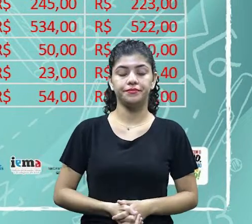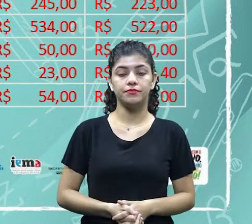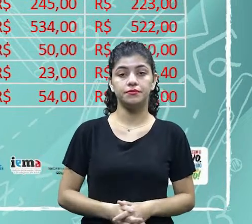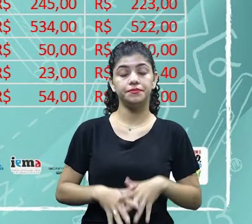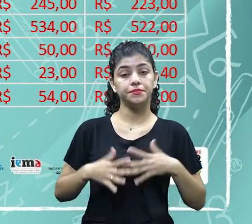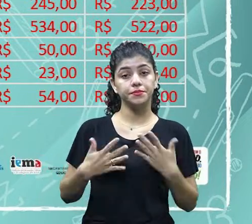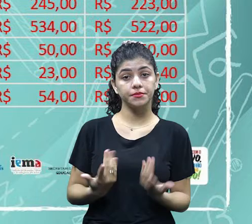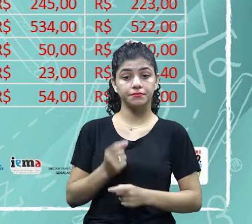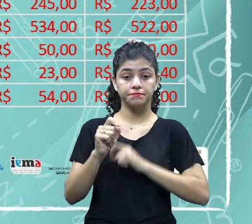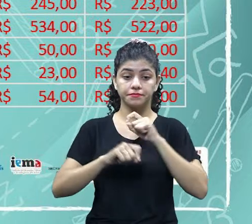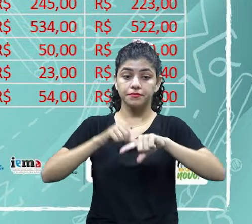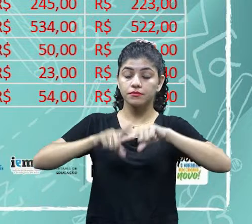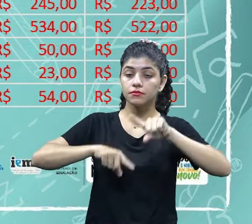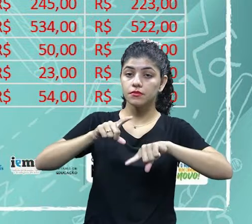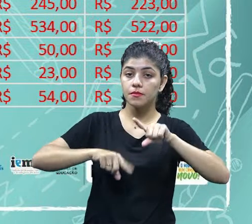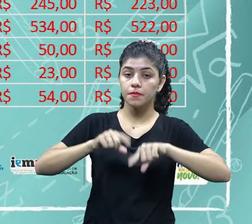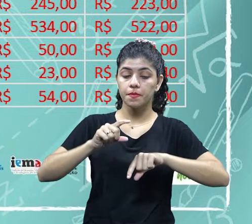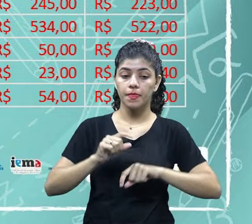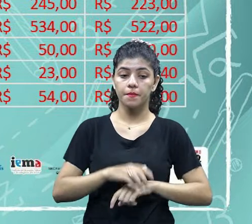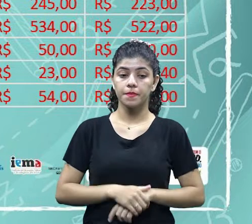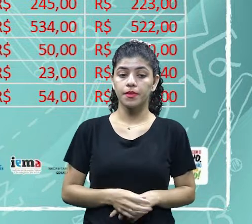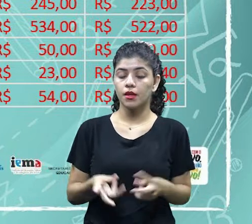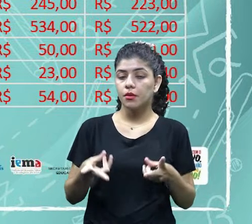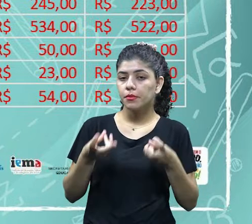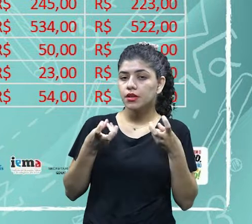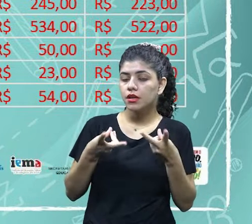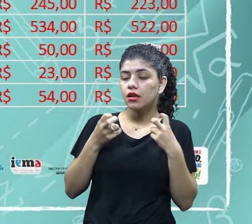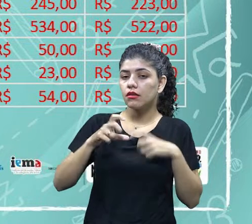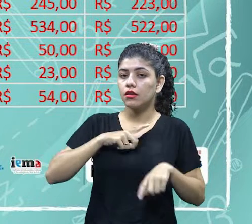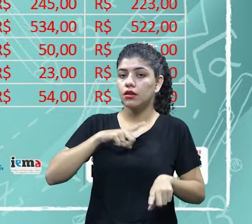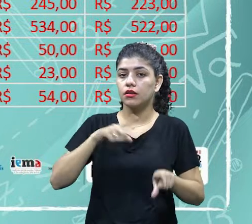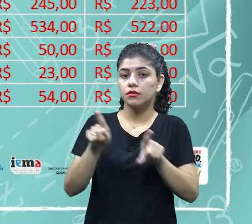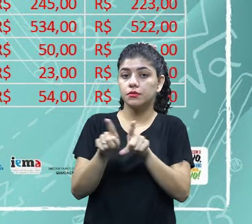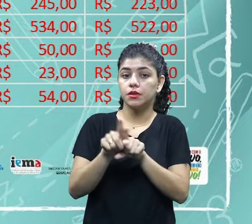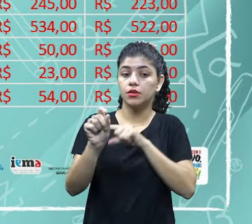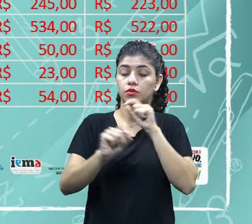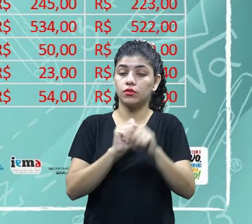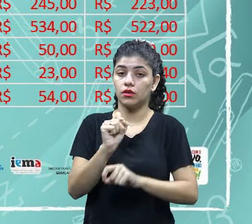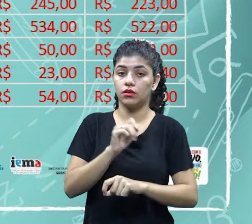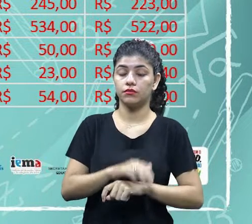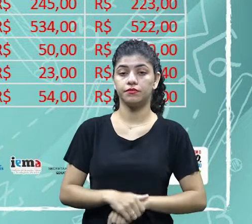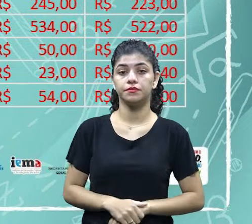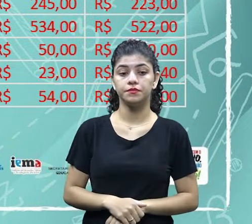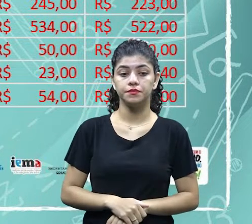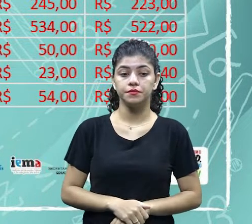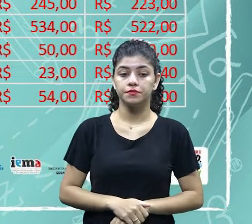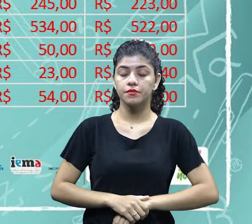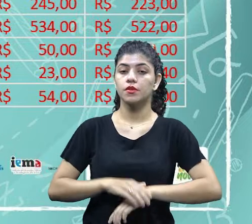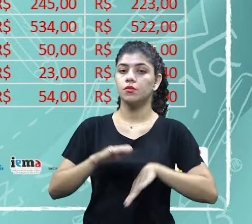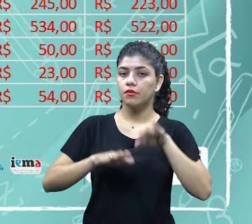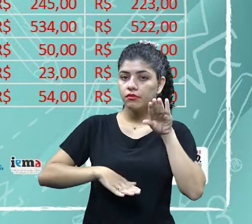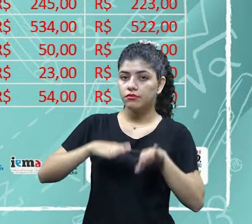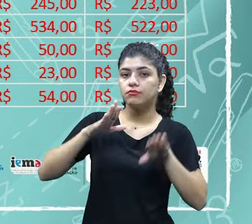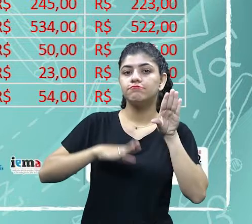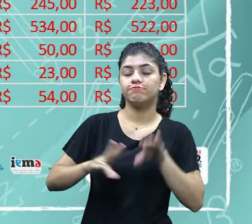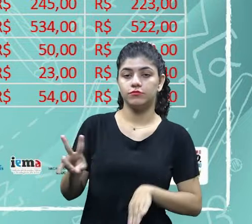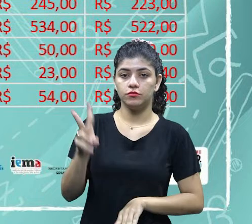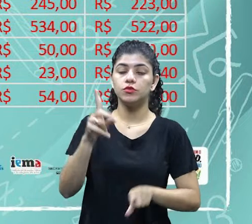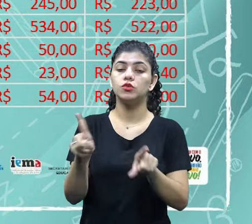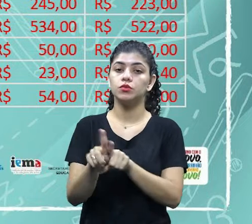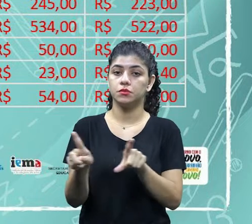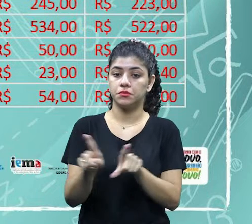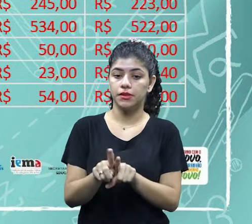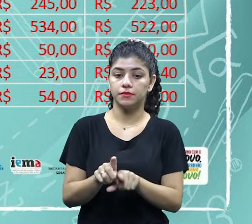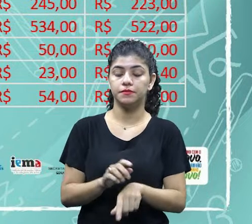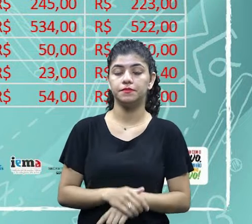Então, de matéria-prima, vejam que também houve uma variação de valor,